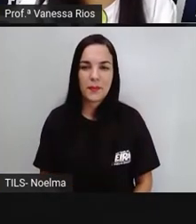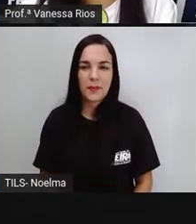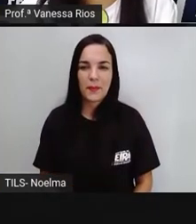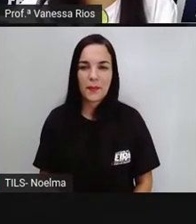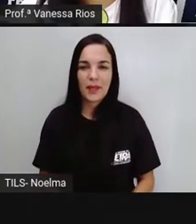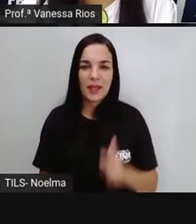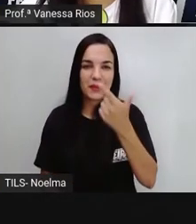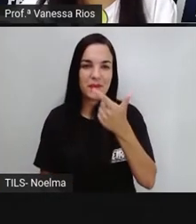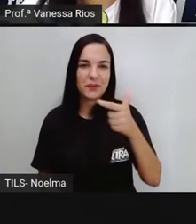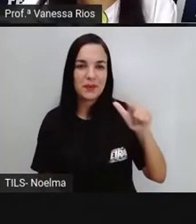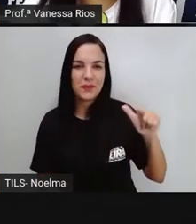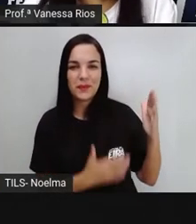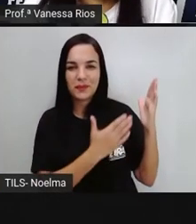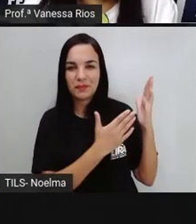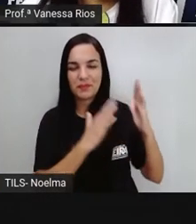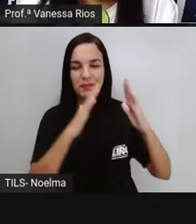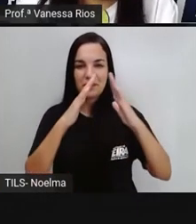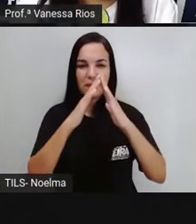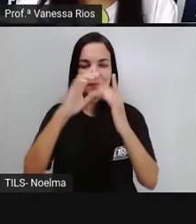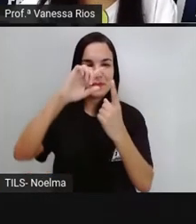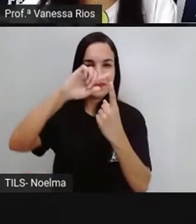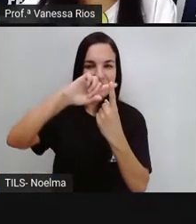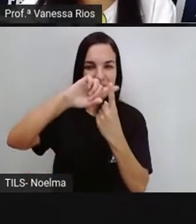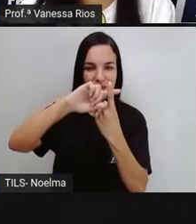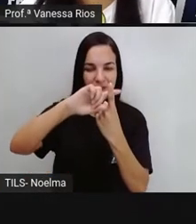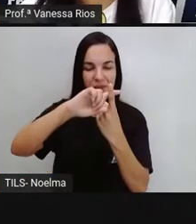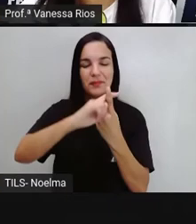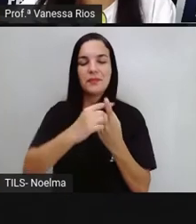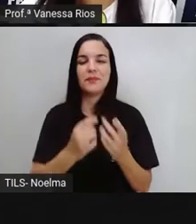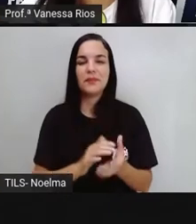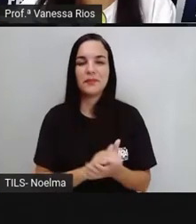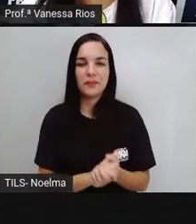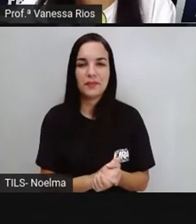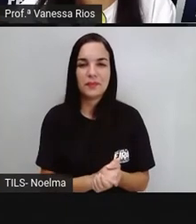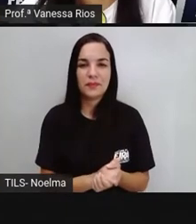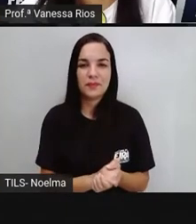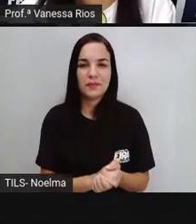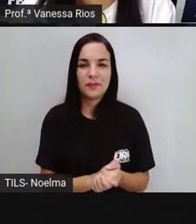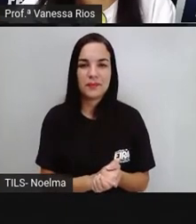traz novamente a Capela Nossa Senhora dos Remédios.